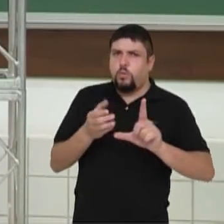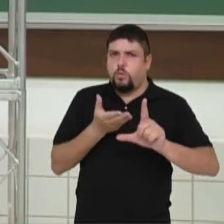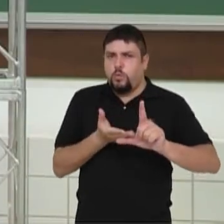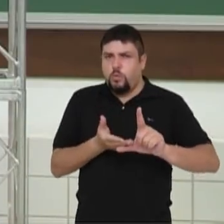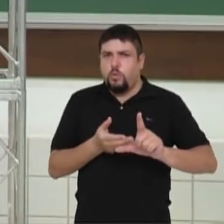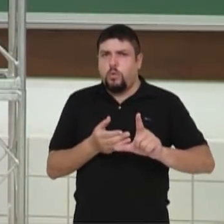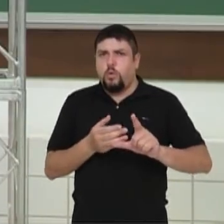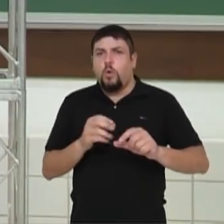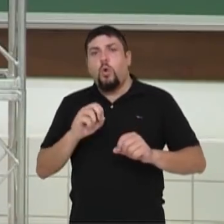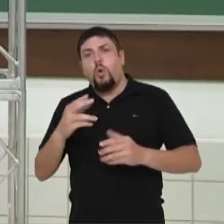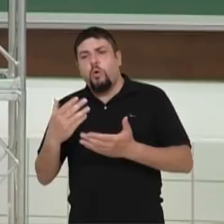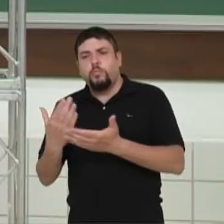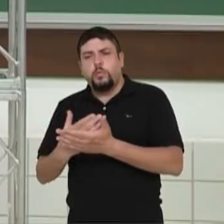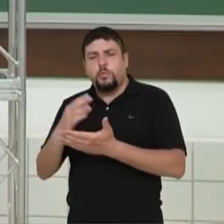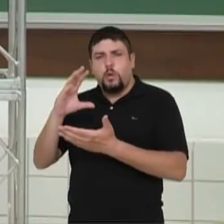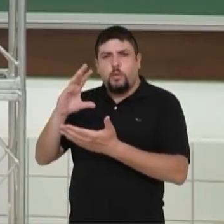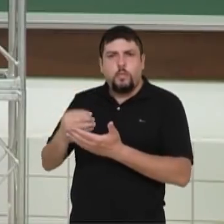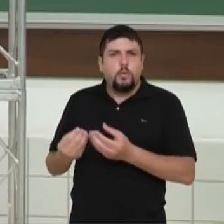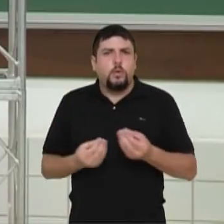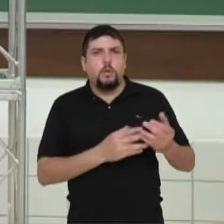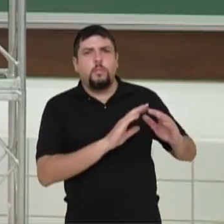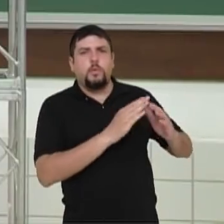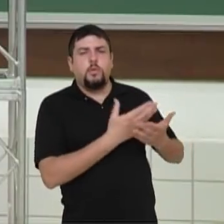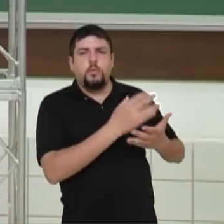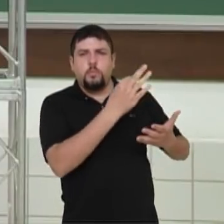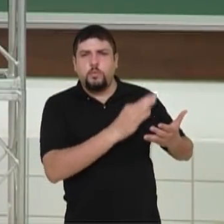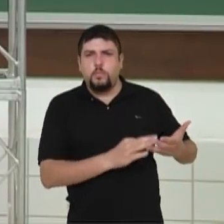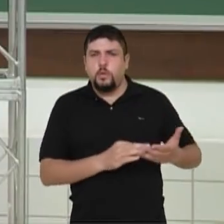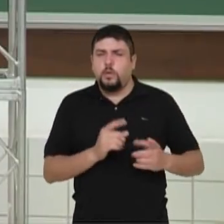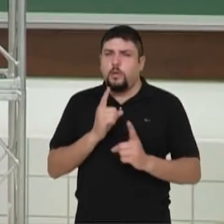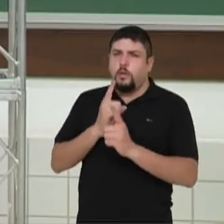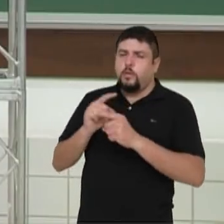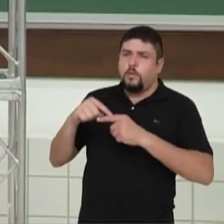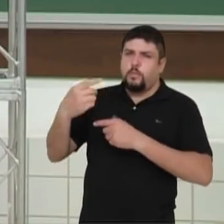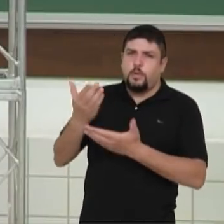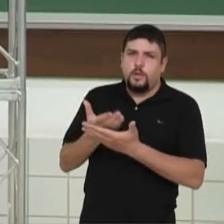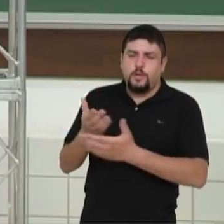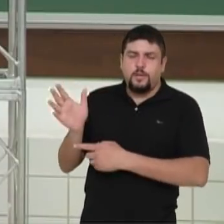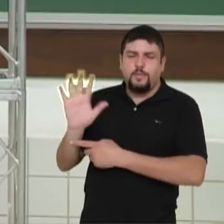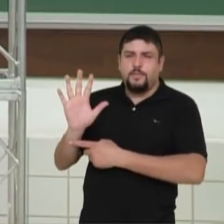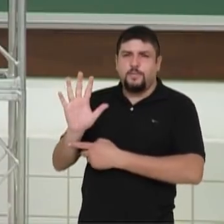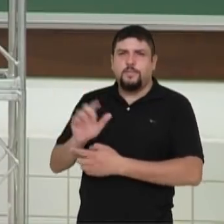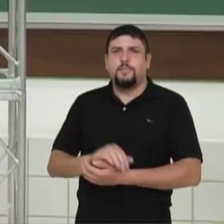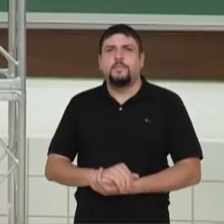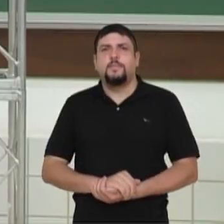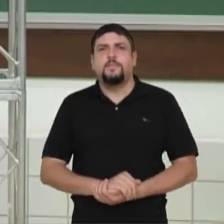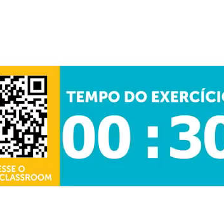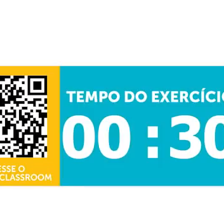ou manda o seu caderno para a escola para correção e a gente se encontra aí nas próximas aulas. Até mais!